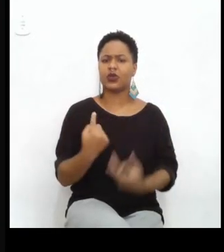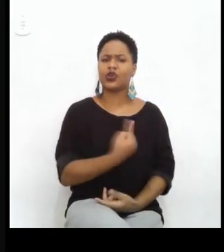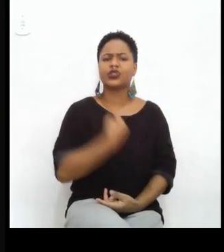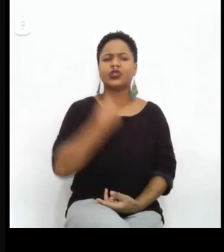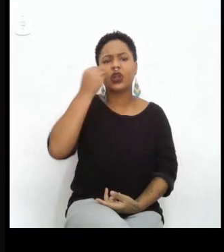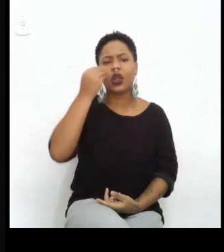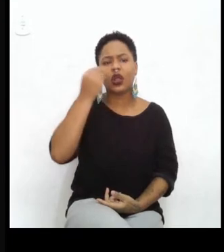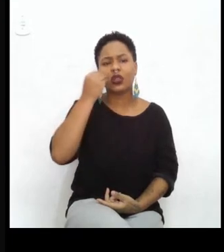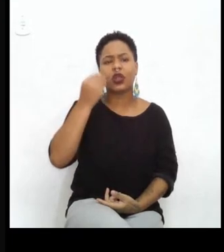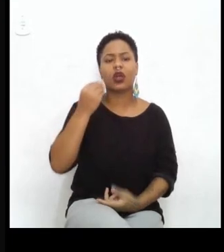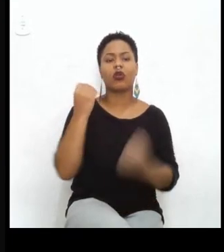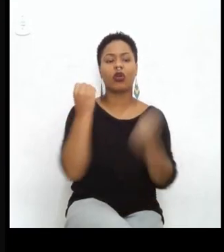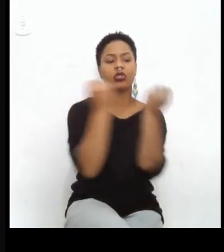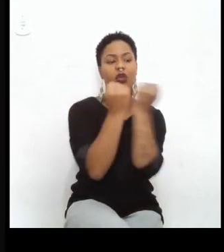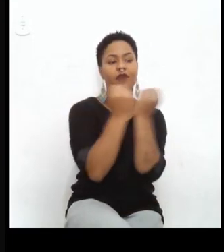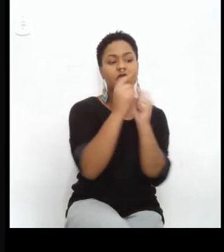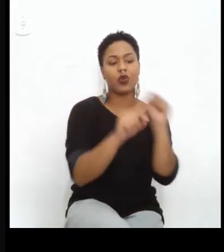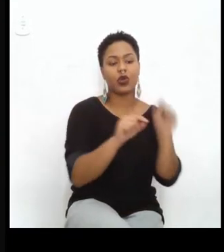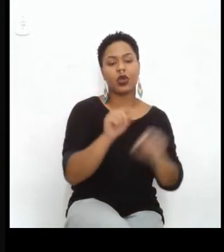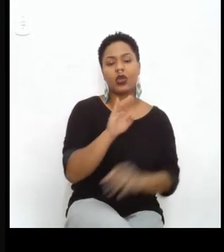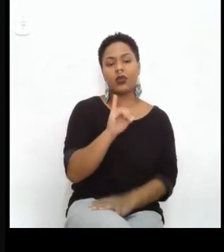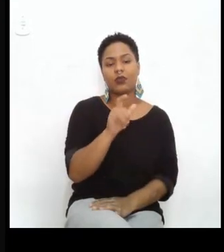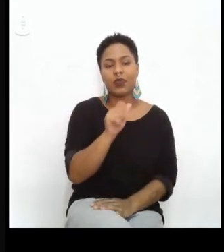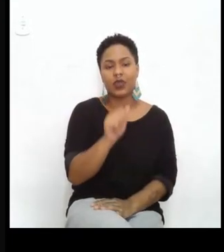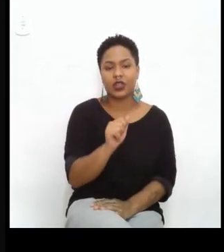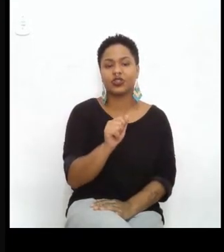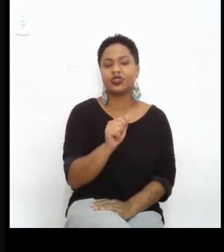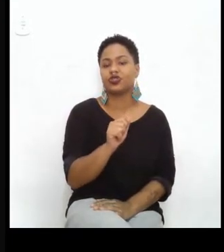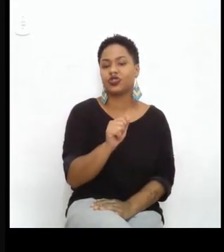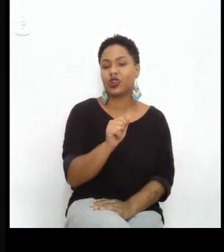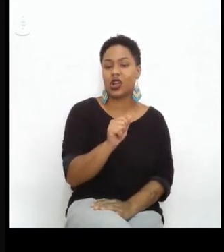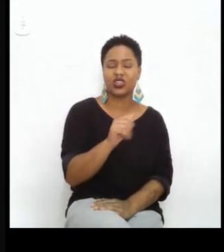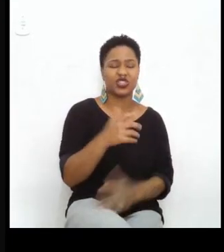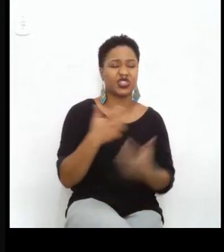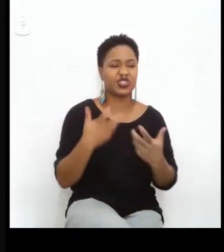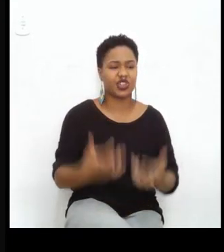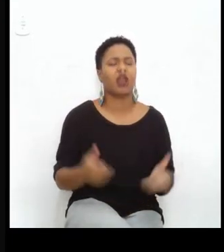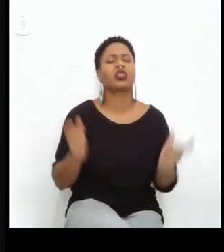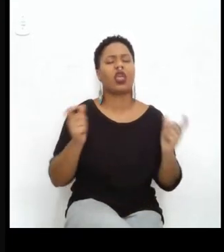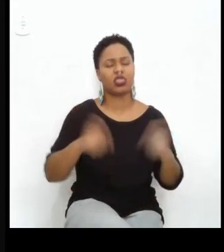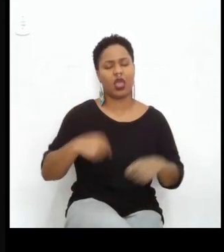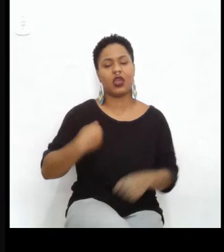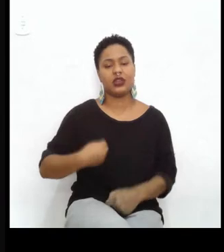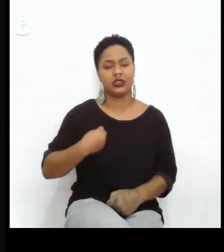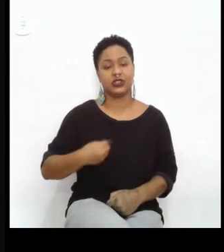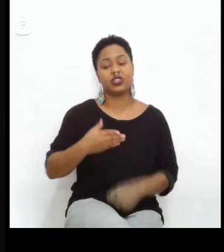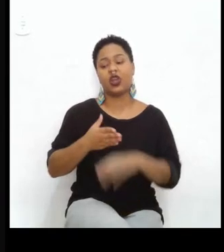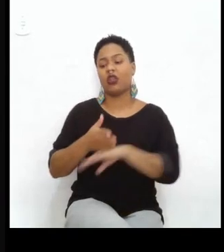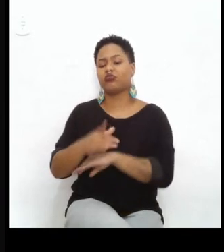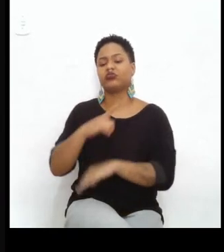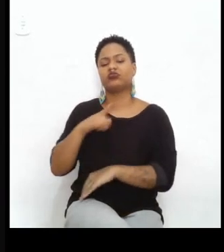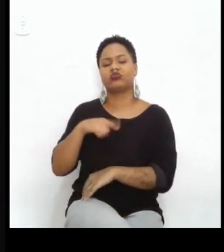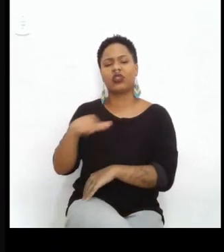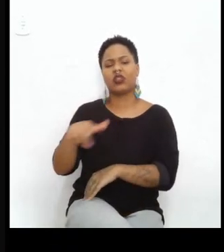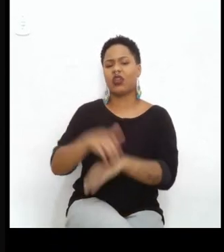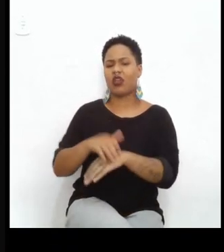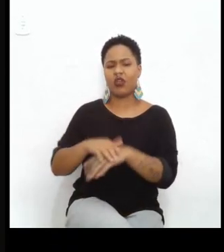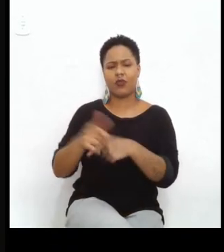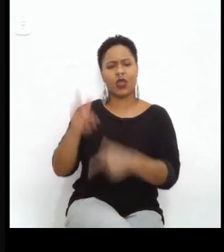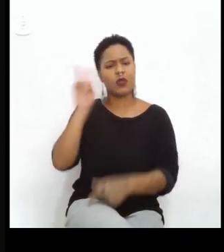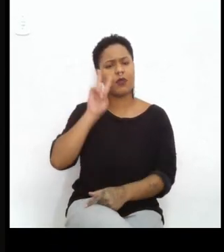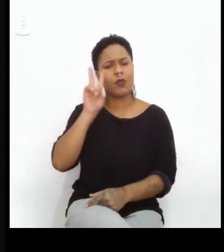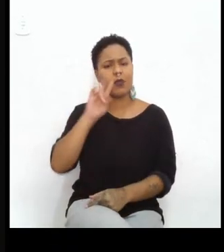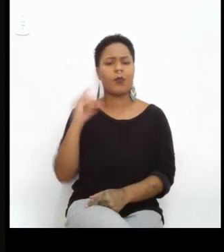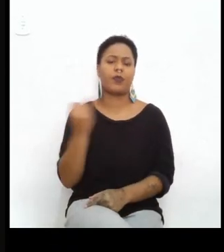de que uma chata pode existir assim ela aí na pista para negócio e eu a é importante lembrar que